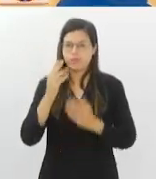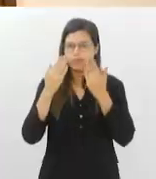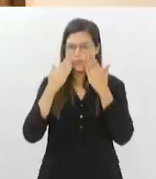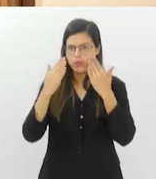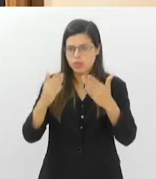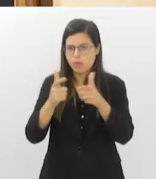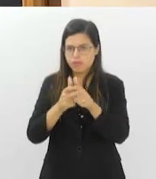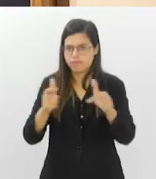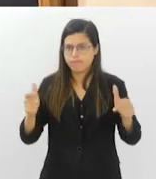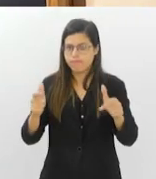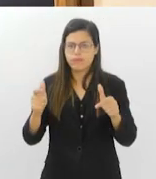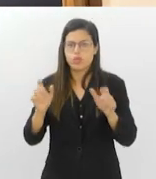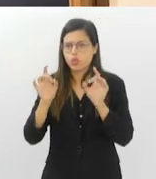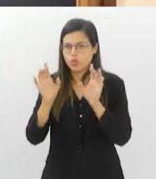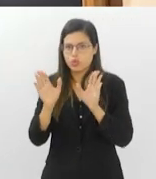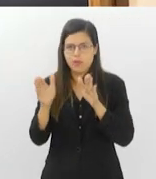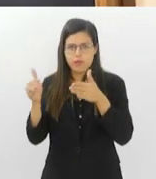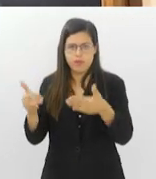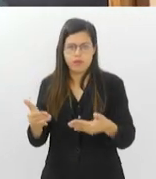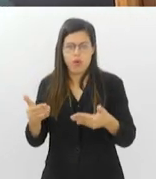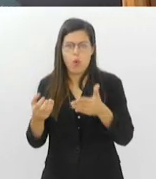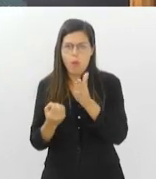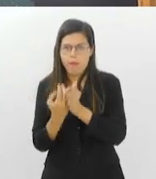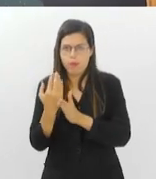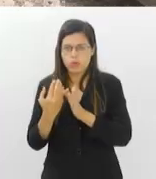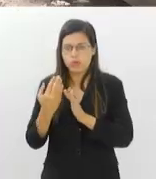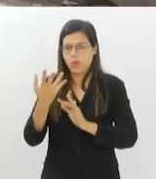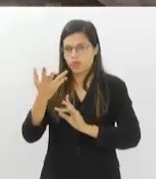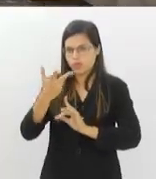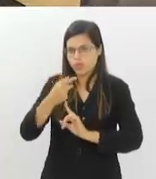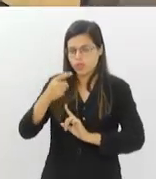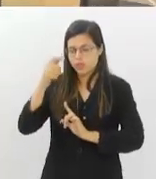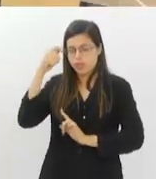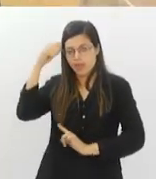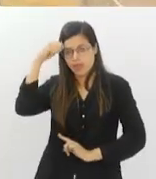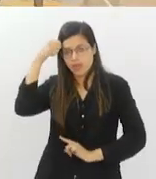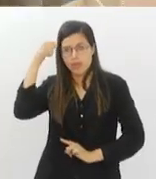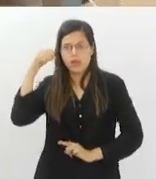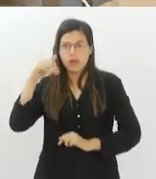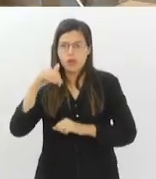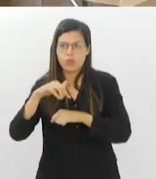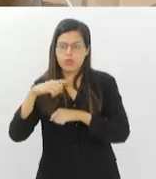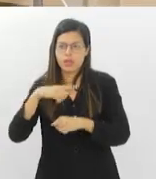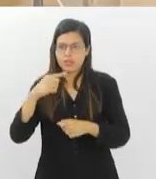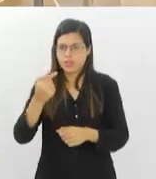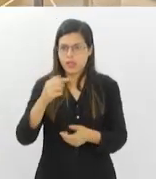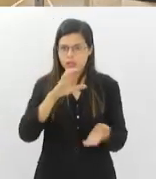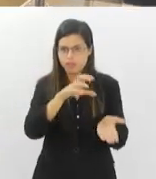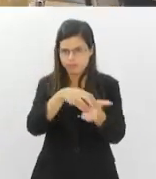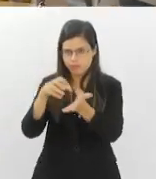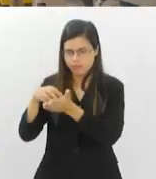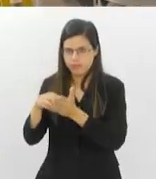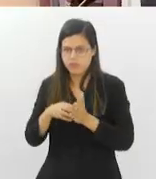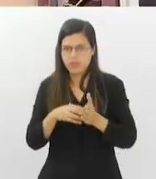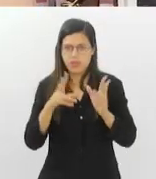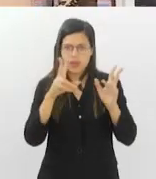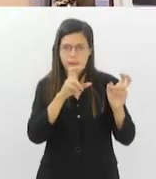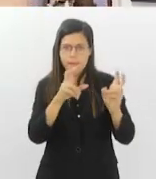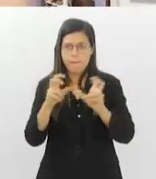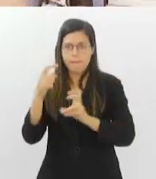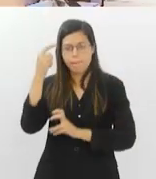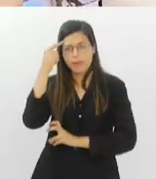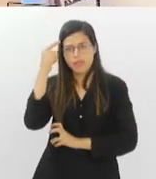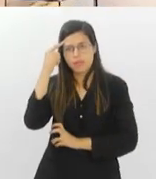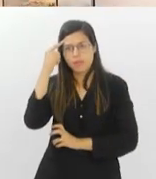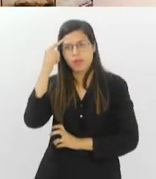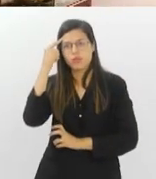exposições dedicadas exclusivamente à produção de artistas negros. São 7 núcleos temáticos que têm como referência o pensamento de